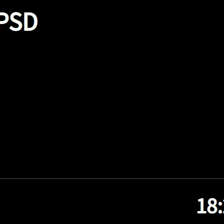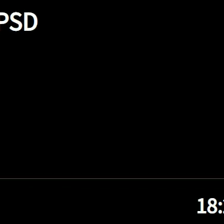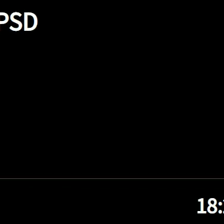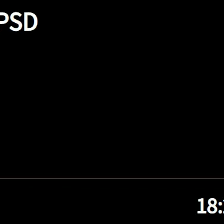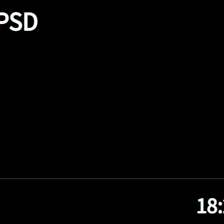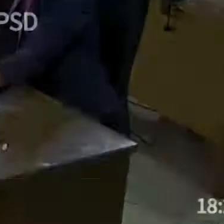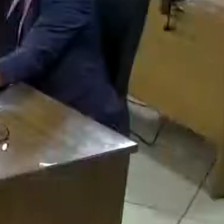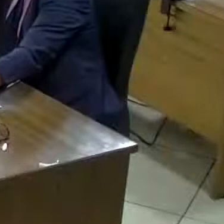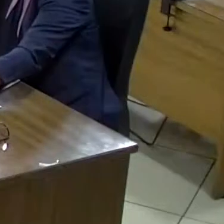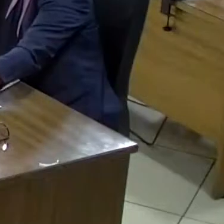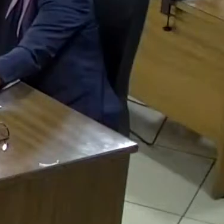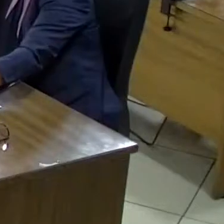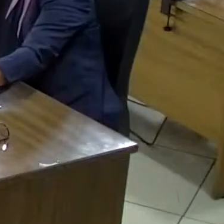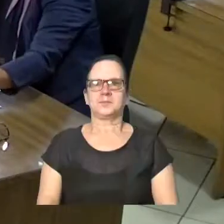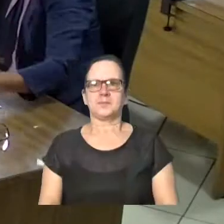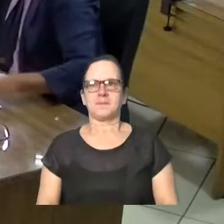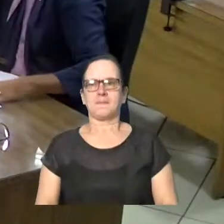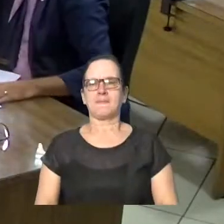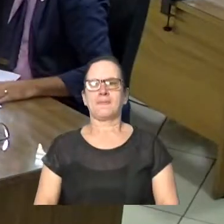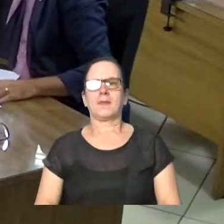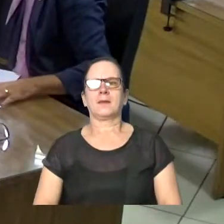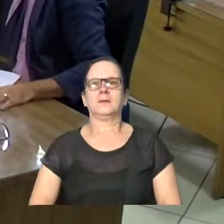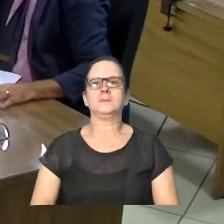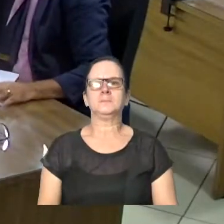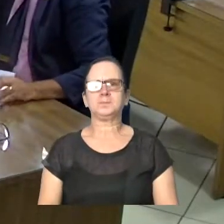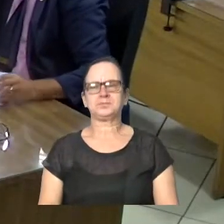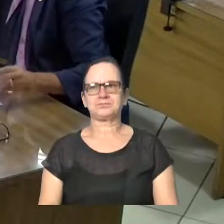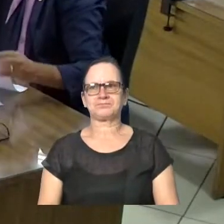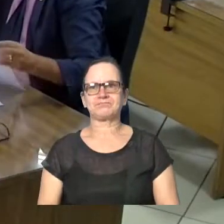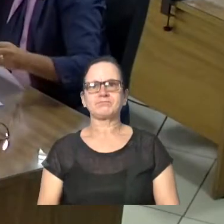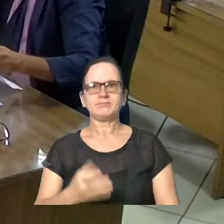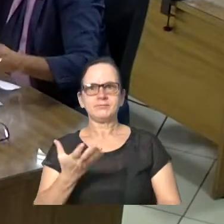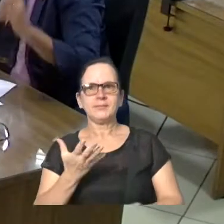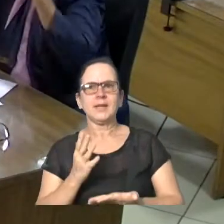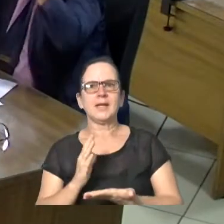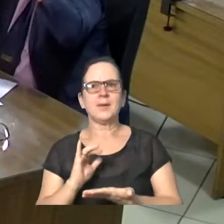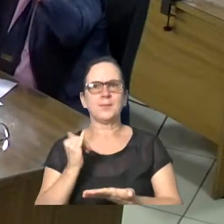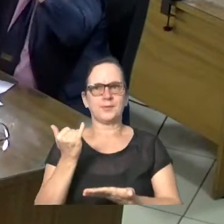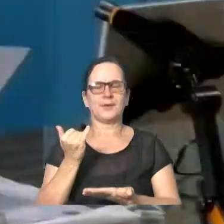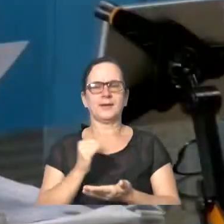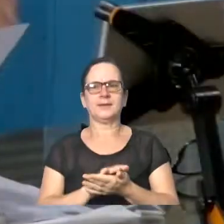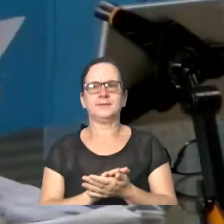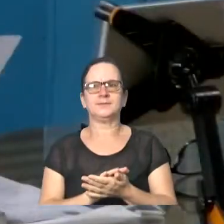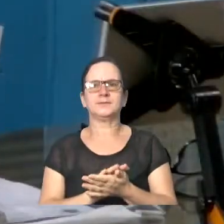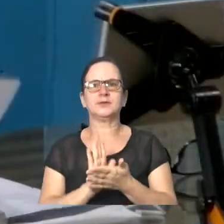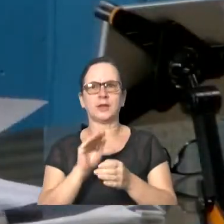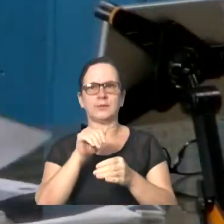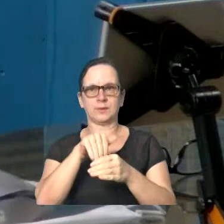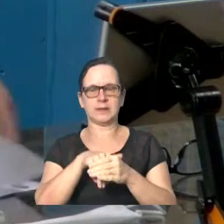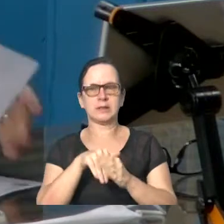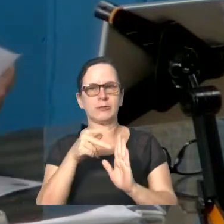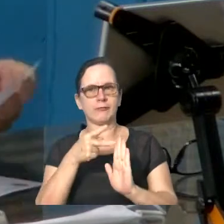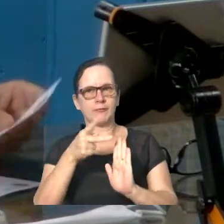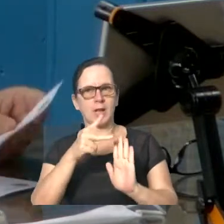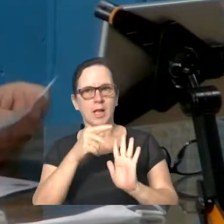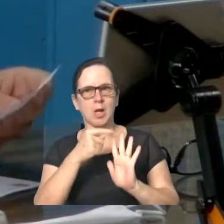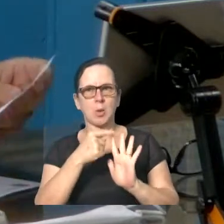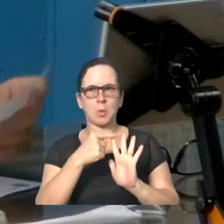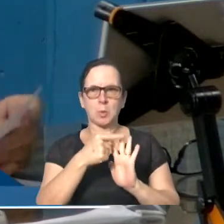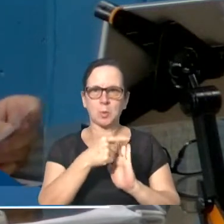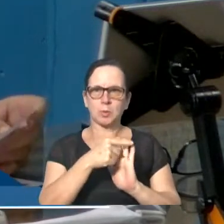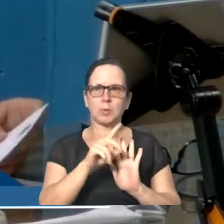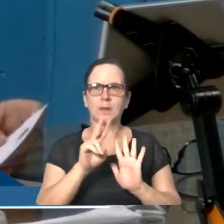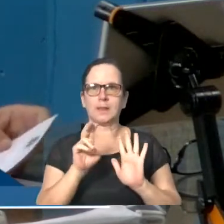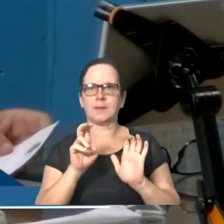Alessandro. Votação está aberta. Vereador Roxinho, vereador Alain. Eu quero aproveitar o meu momento aqui na votação para explorar alguns outros temas,